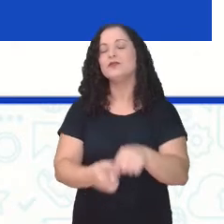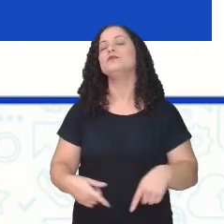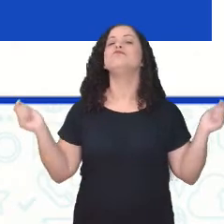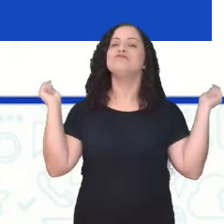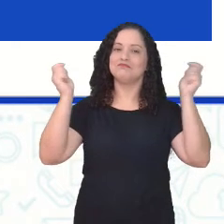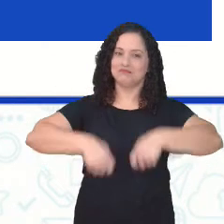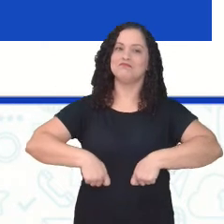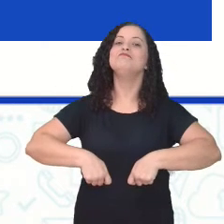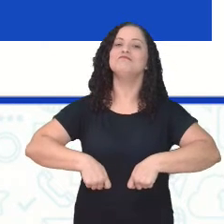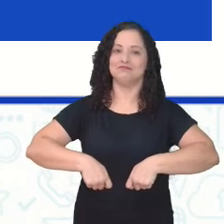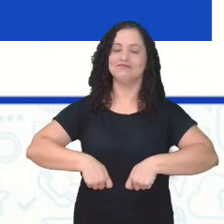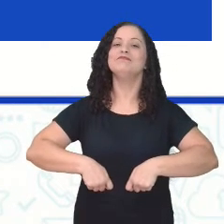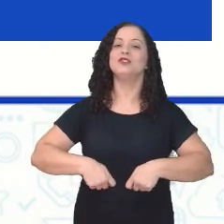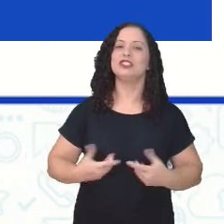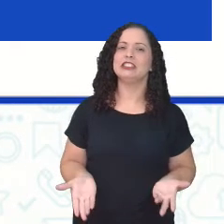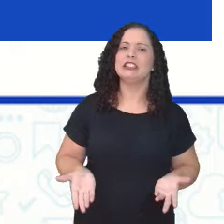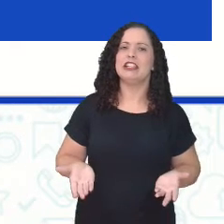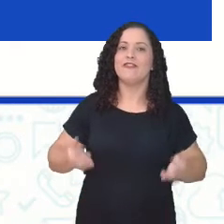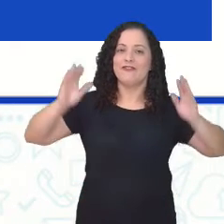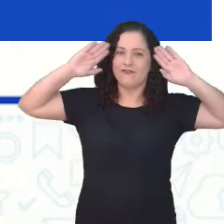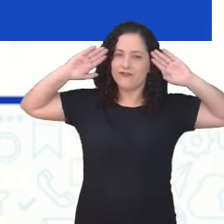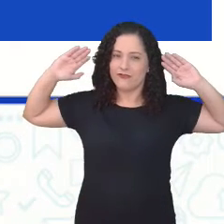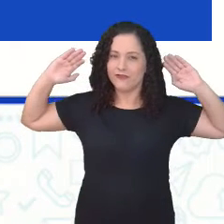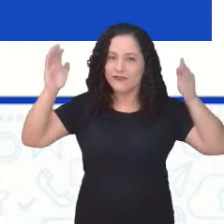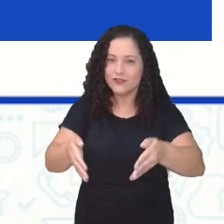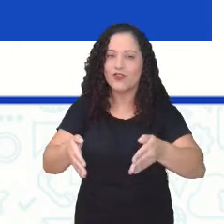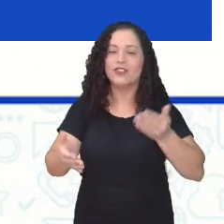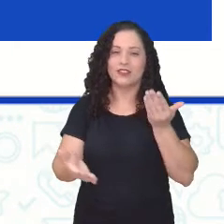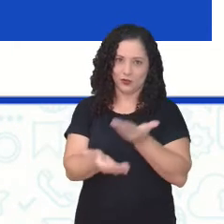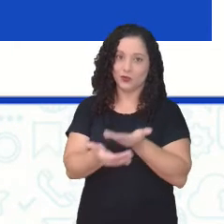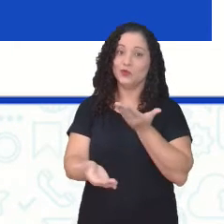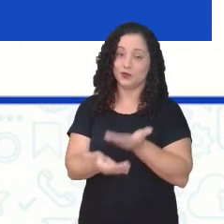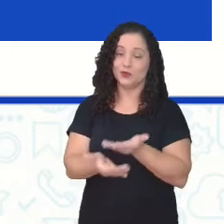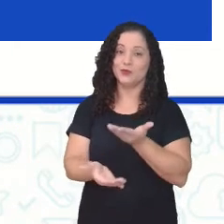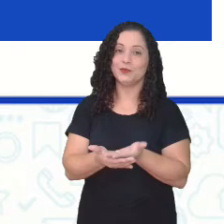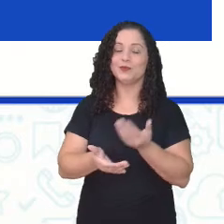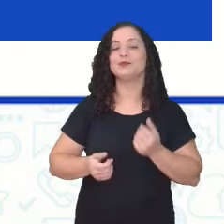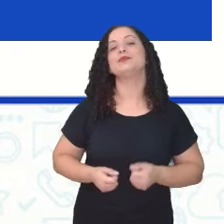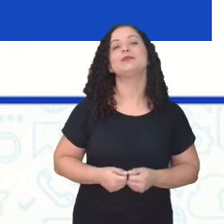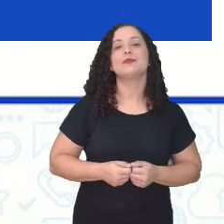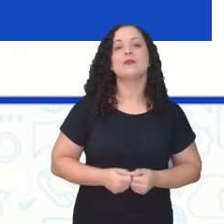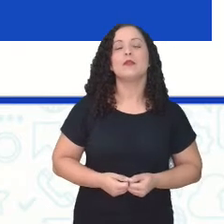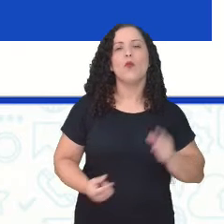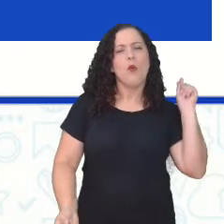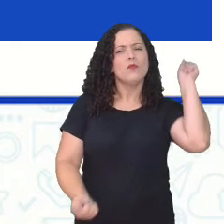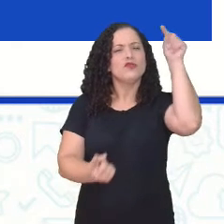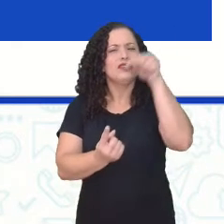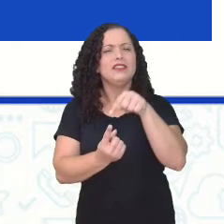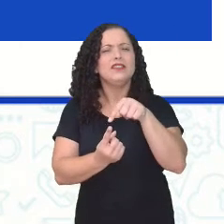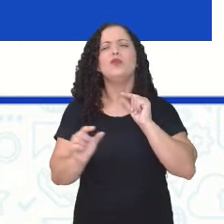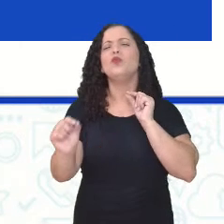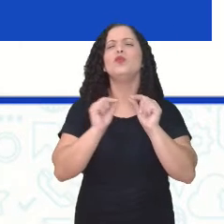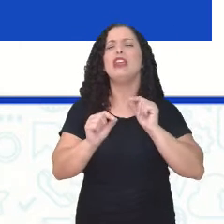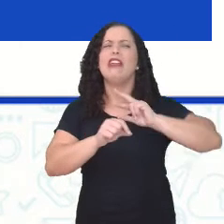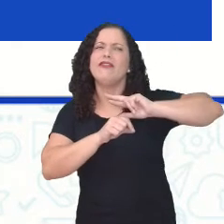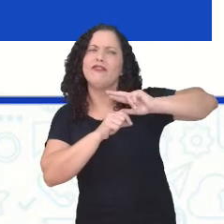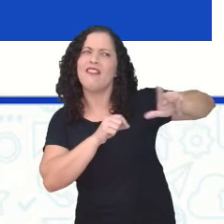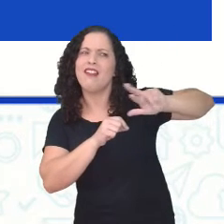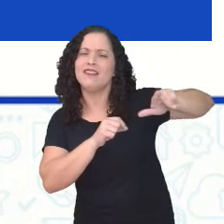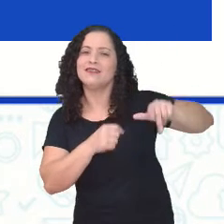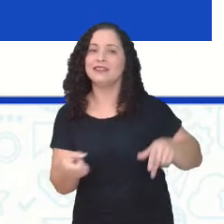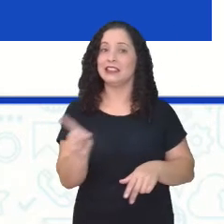podemos estar aí, não é, focados no estudo, porque o nosso objetivo não é outro,